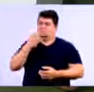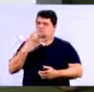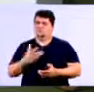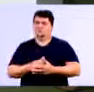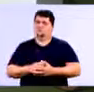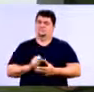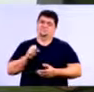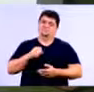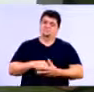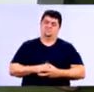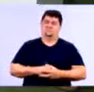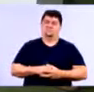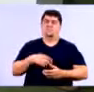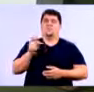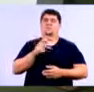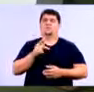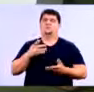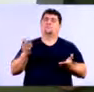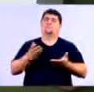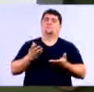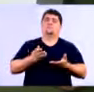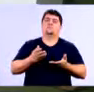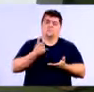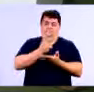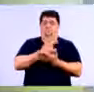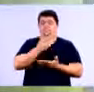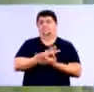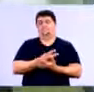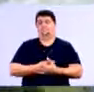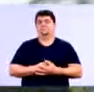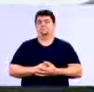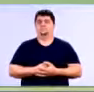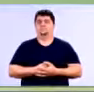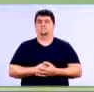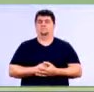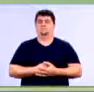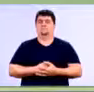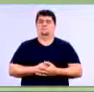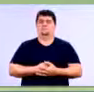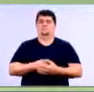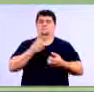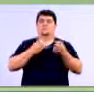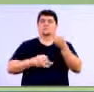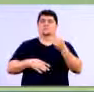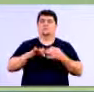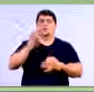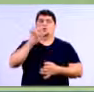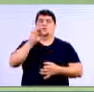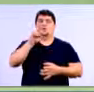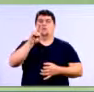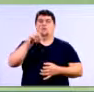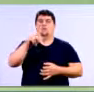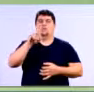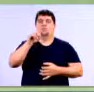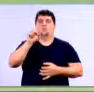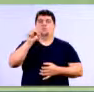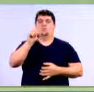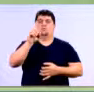sim. Professor, agora, dando continuidade, vamos para os fundos